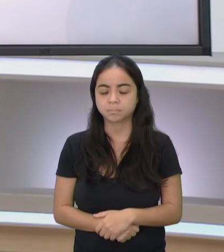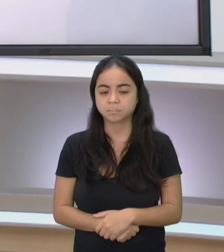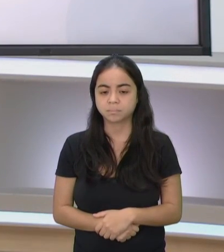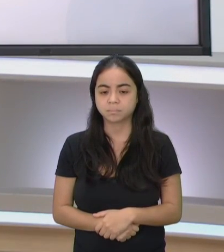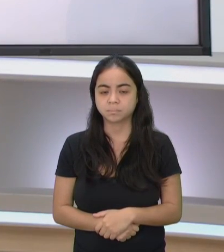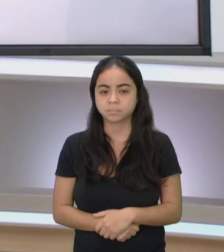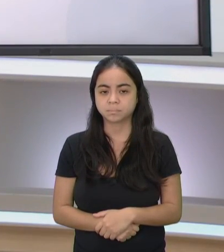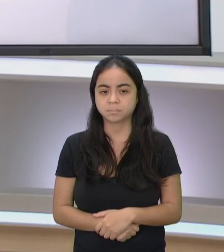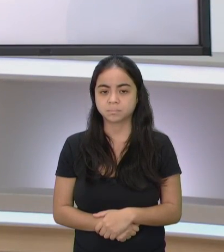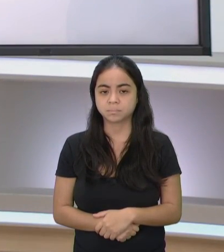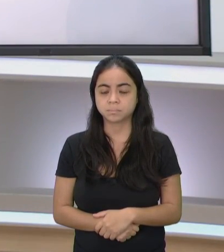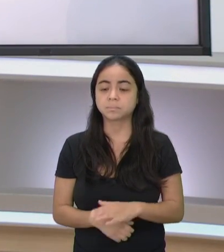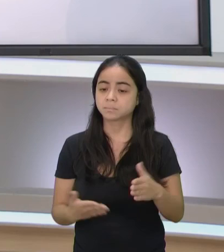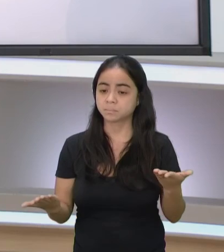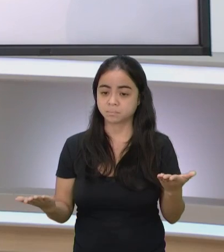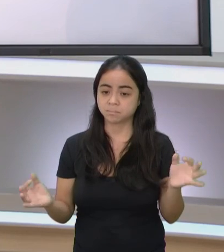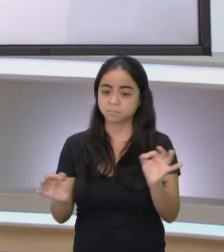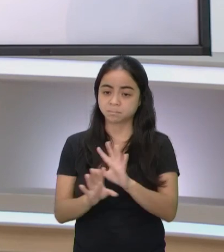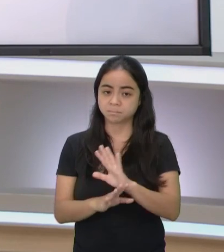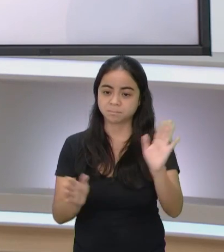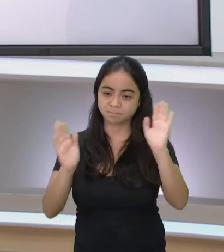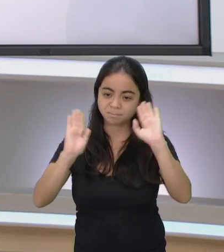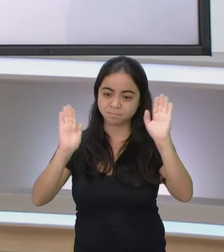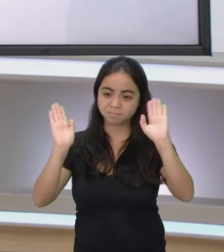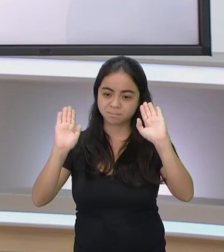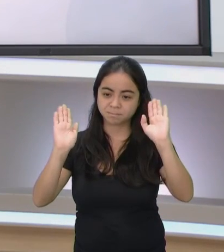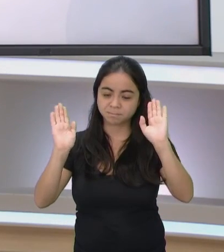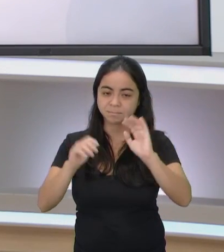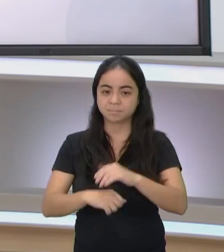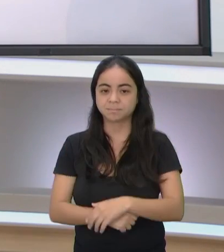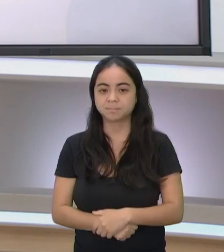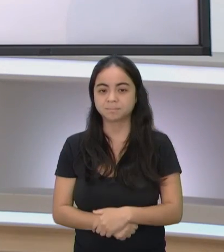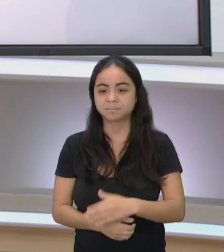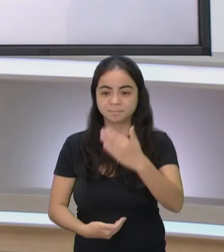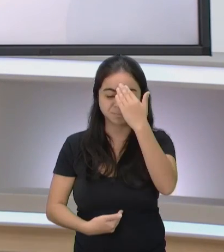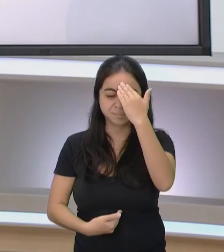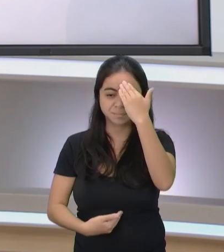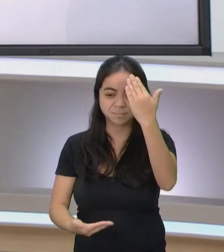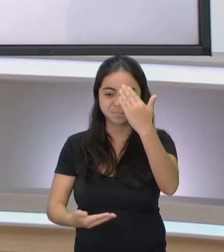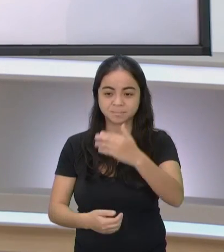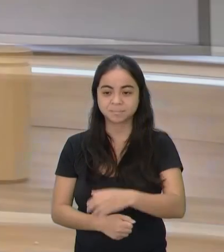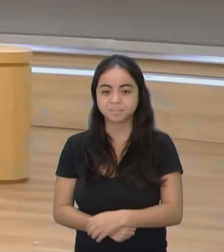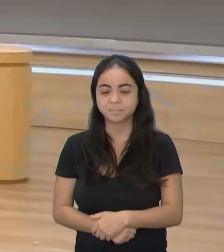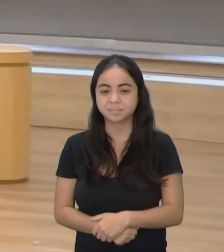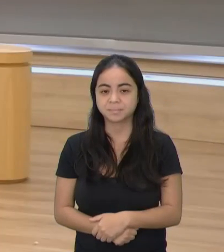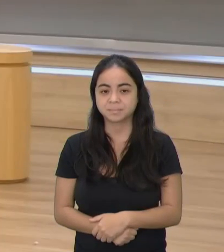E é isso, gente. Até a próxima aula. Obrigada.